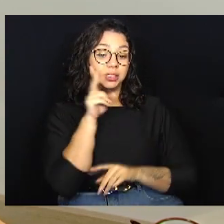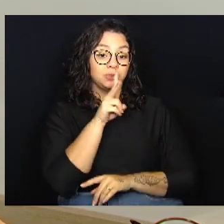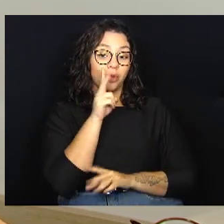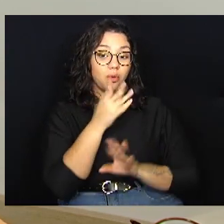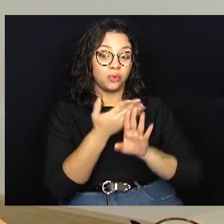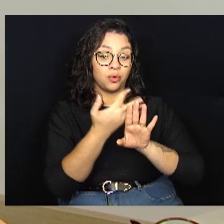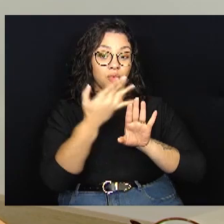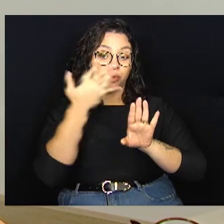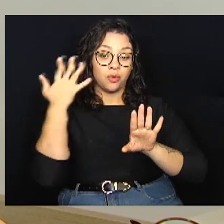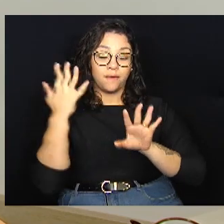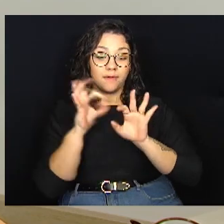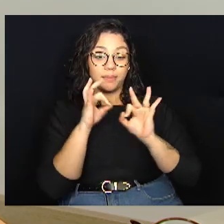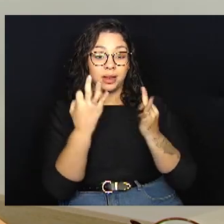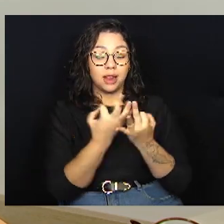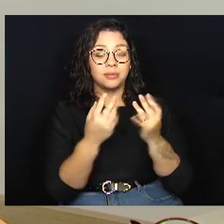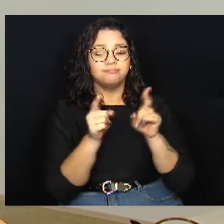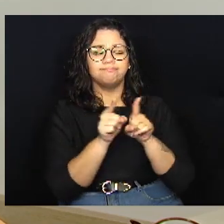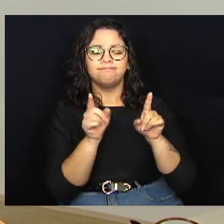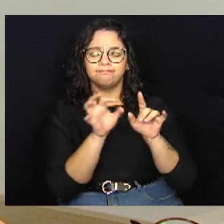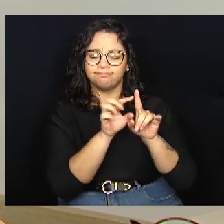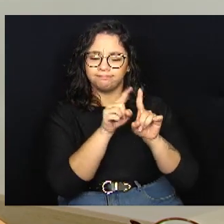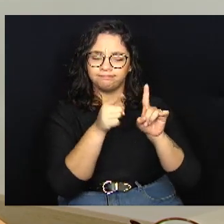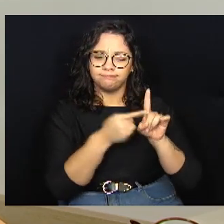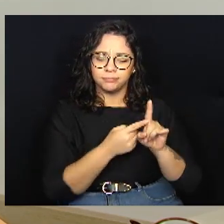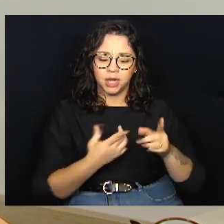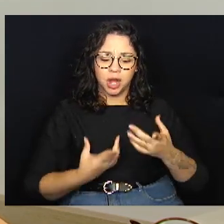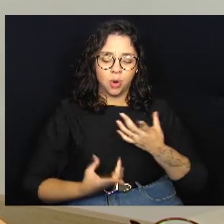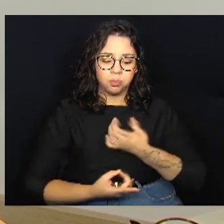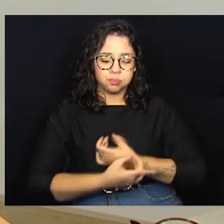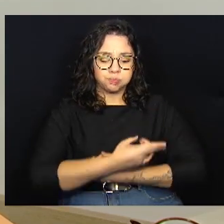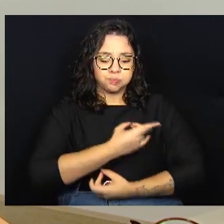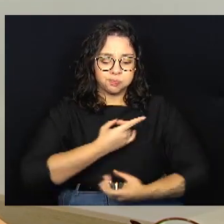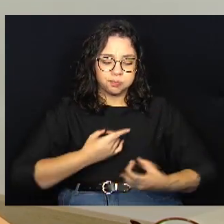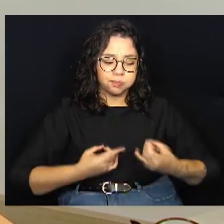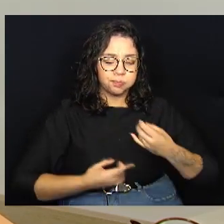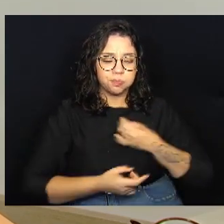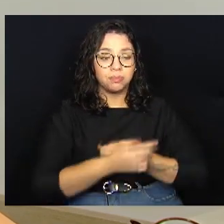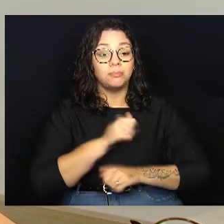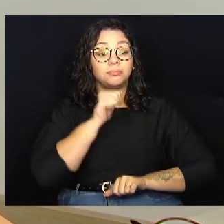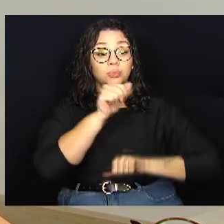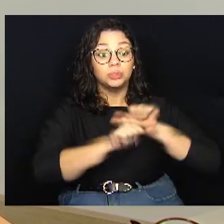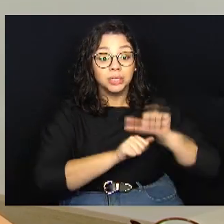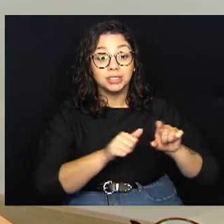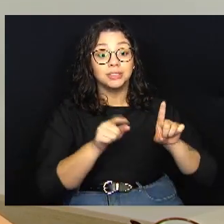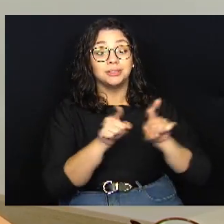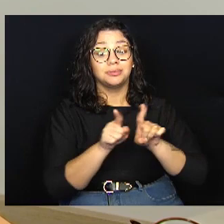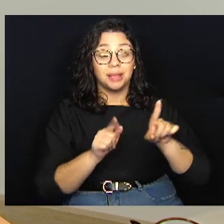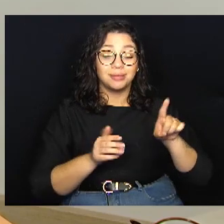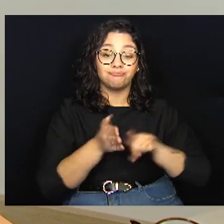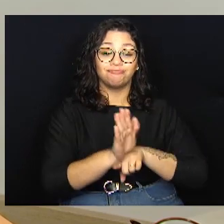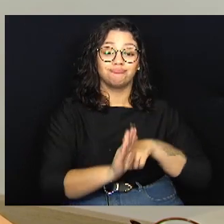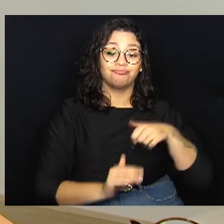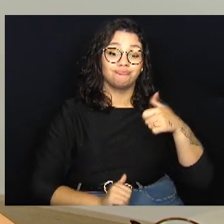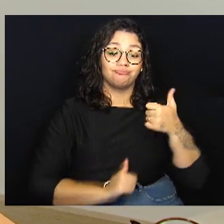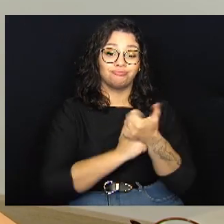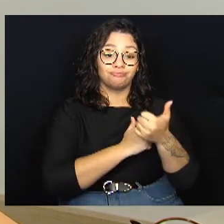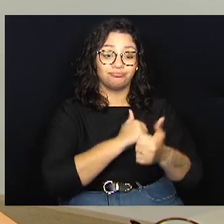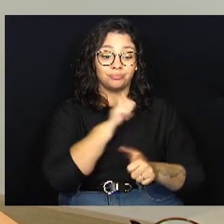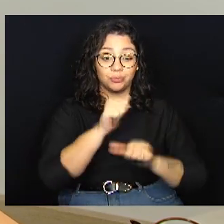tem um histórico familiar. E na gestação, as mudanças hormonais, elas favorecem também